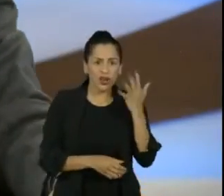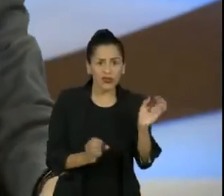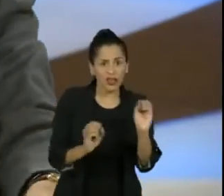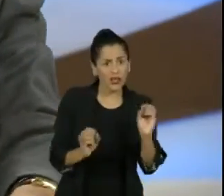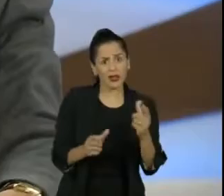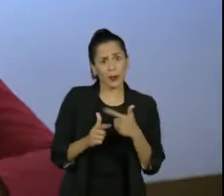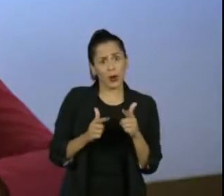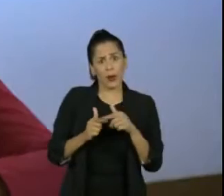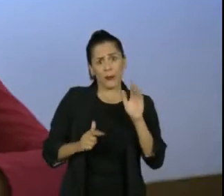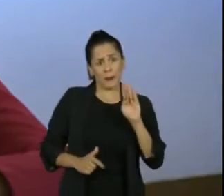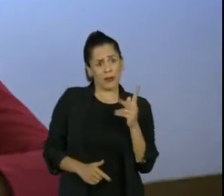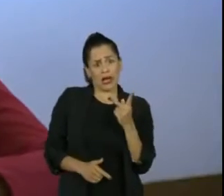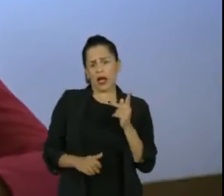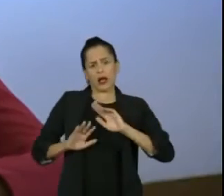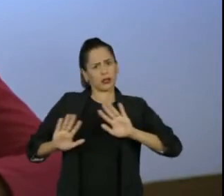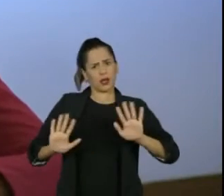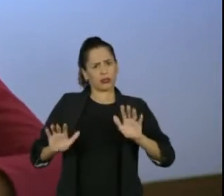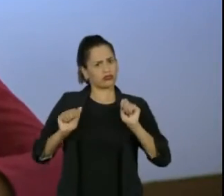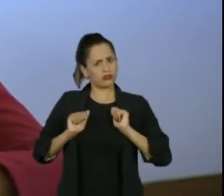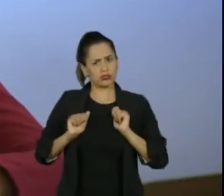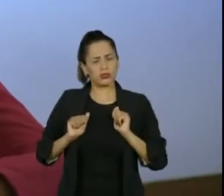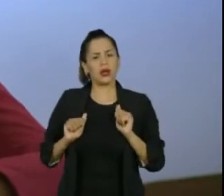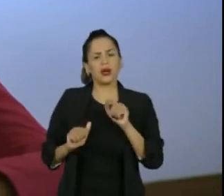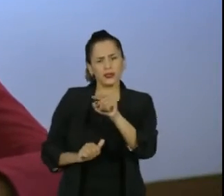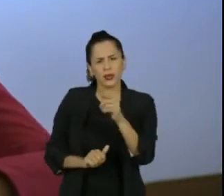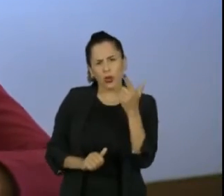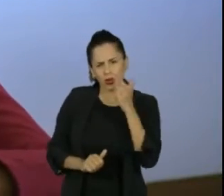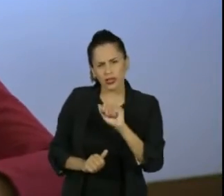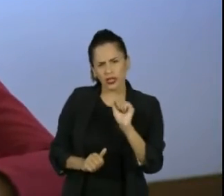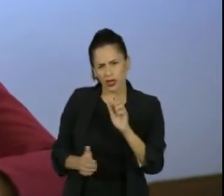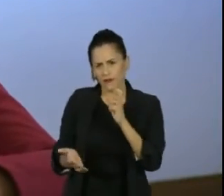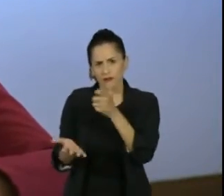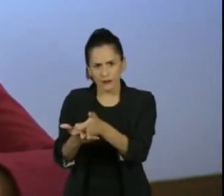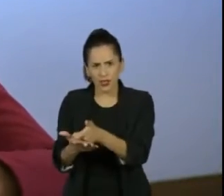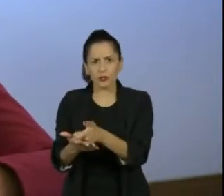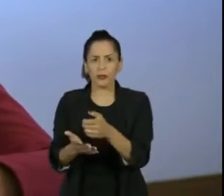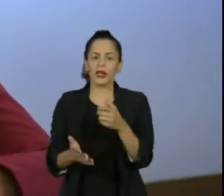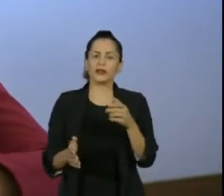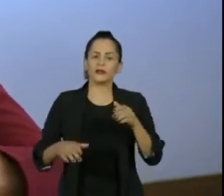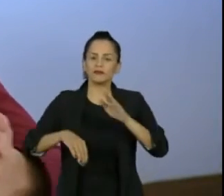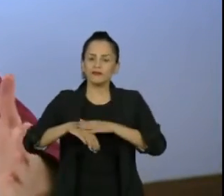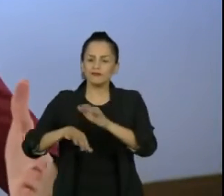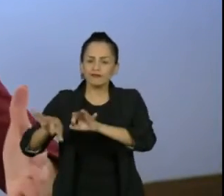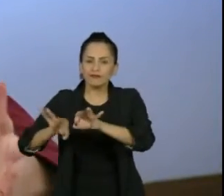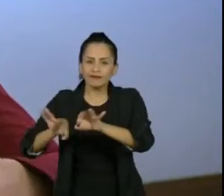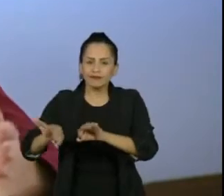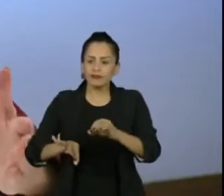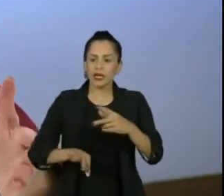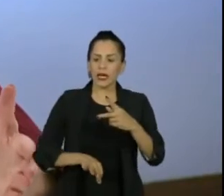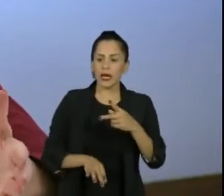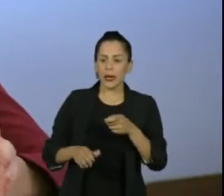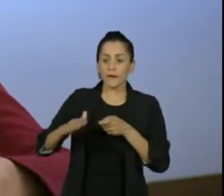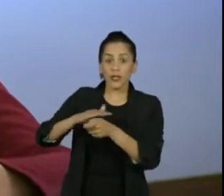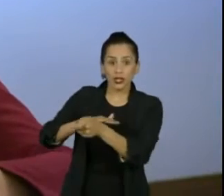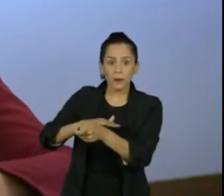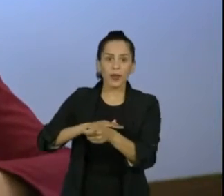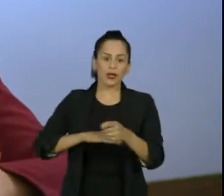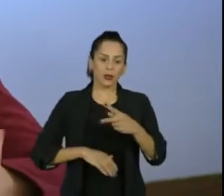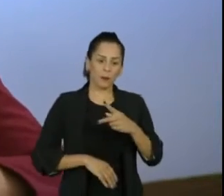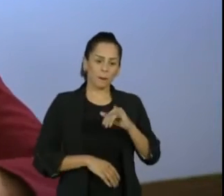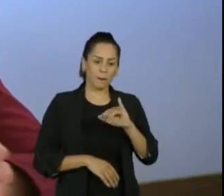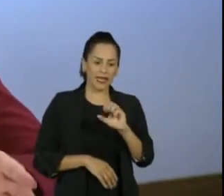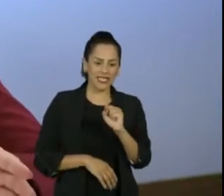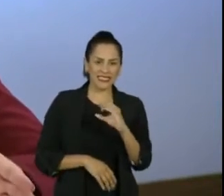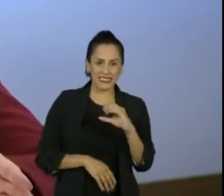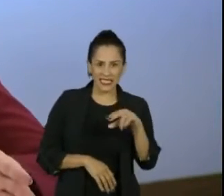senhor conseguiu esse financiamento para fazer os piscinões? O senhor tem alguma data? O senhor pode dizer quando desses dentro... Nós já começamos.